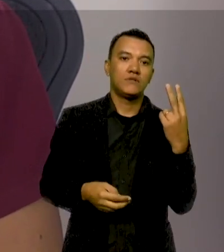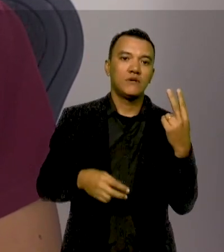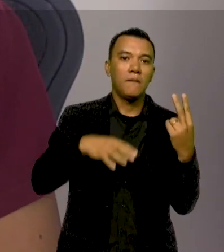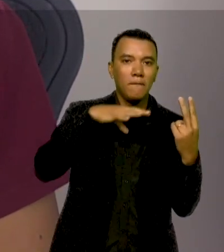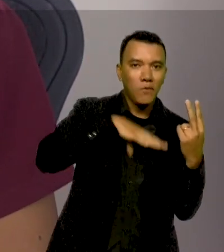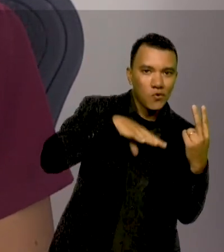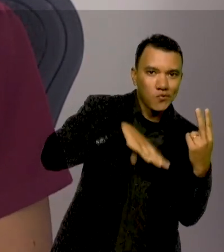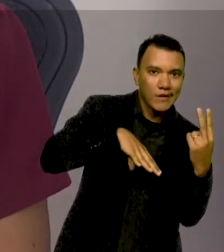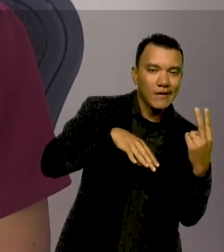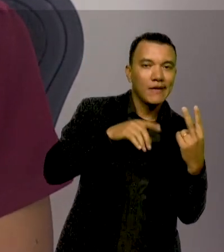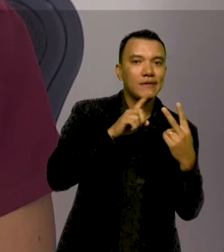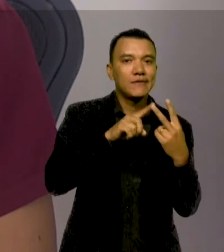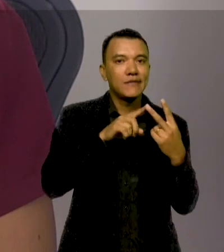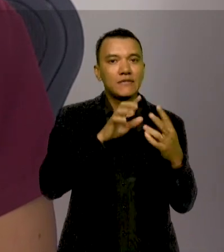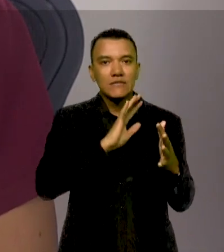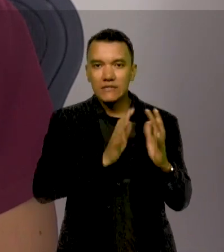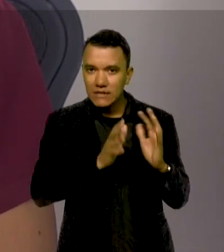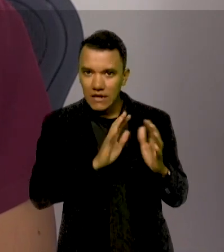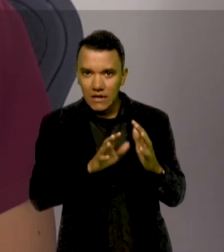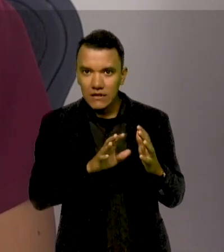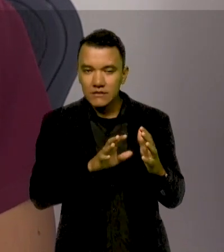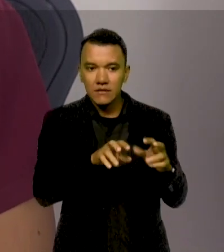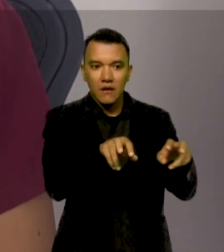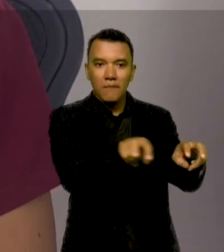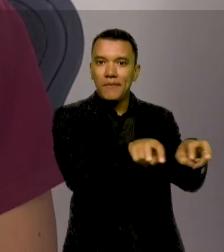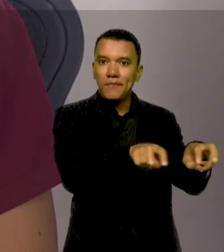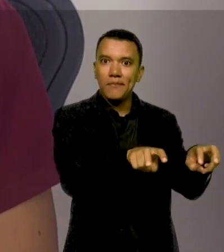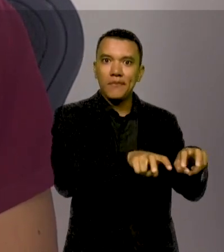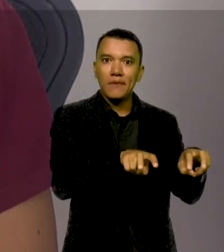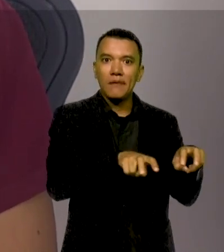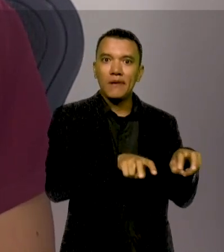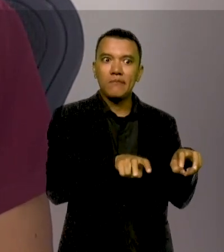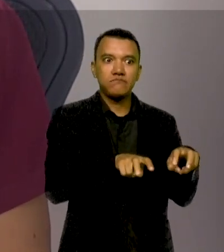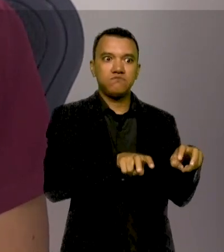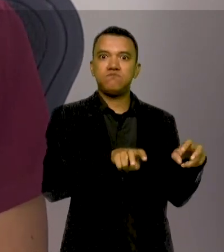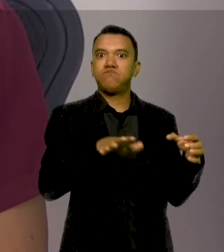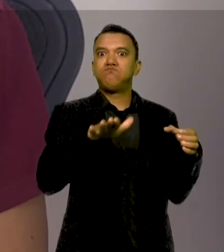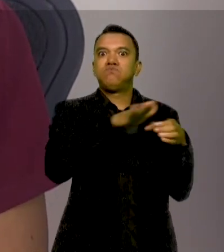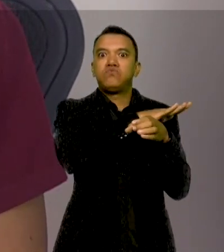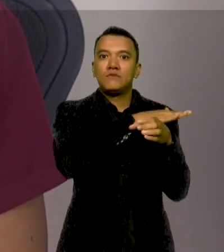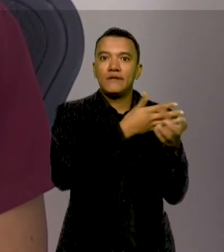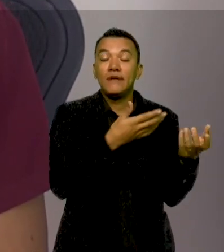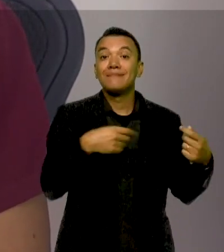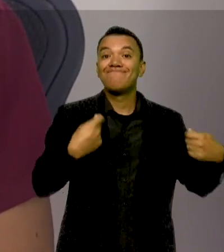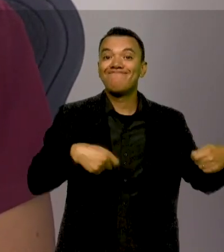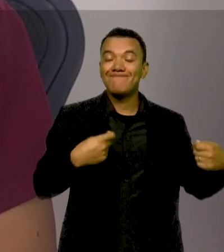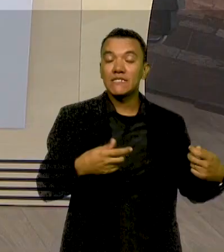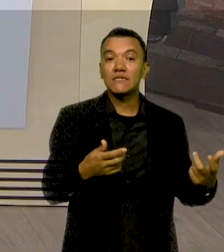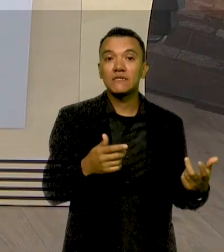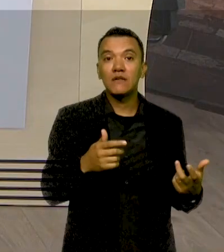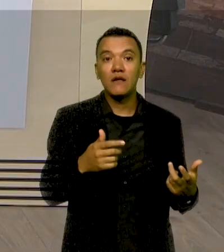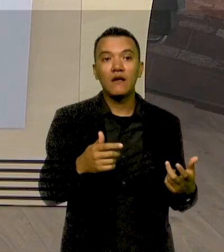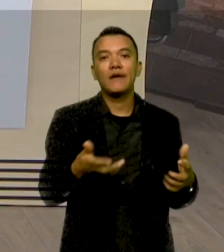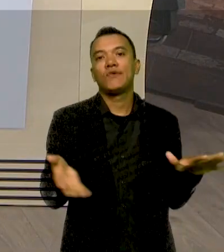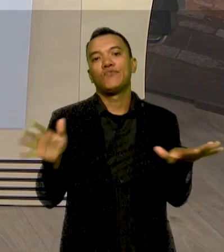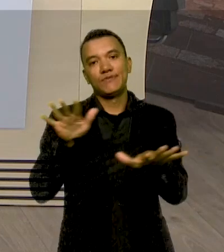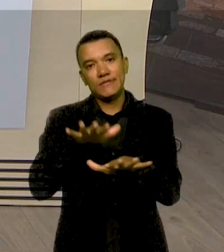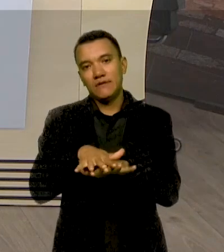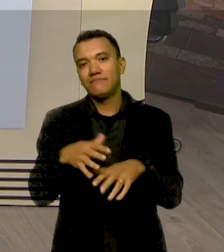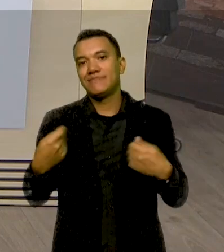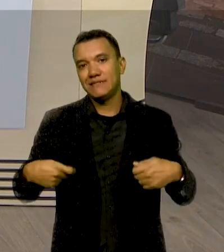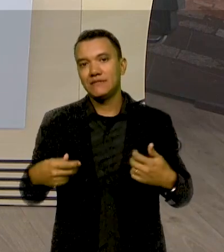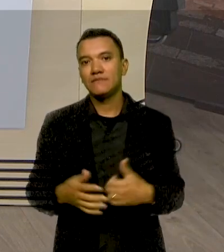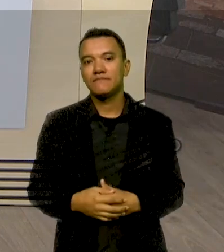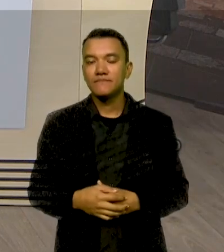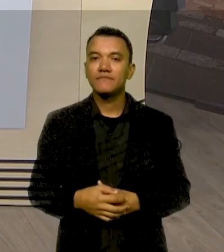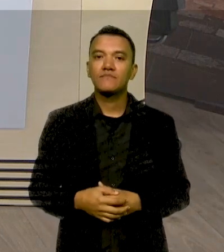elas não comportavam mais esses estudantes, então eles precisavam partir para a inclusão. Isso vai